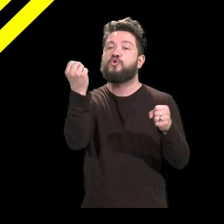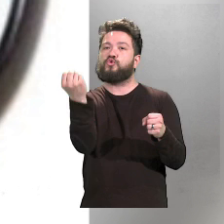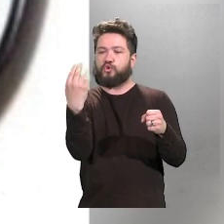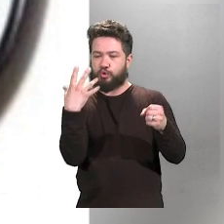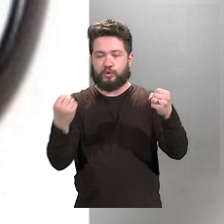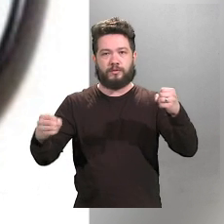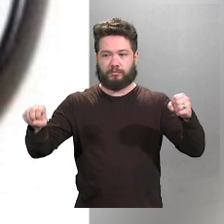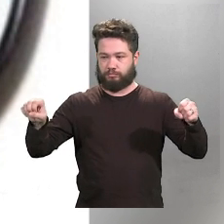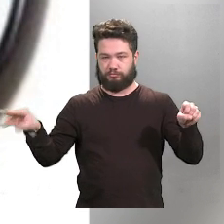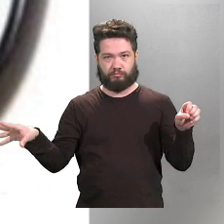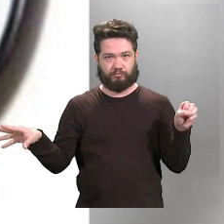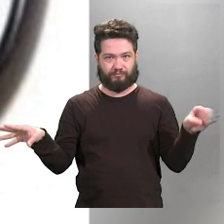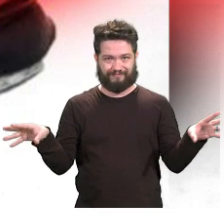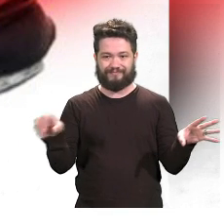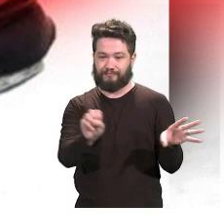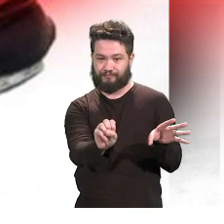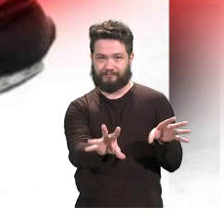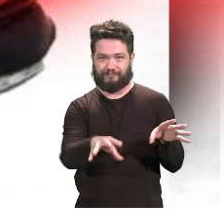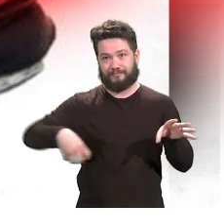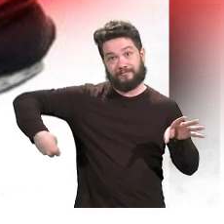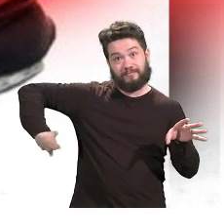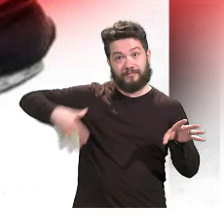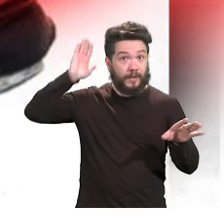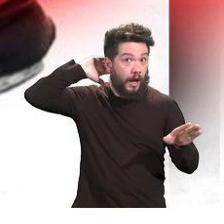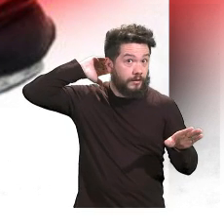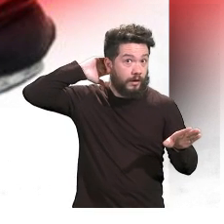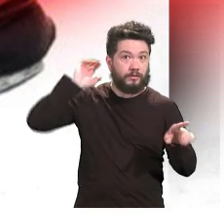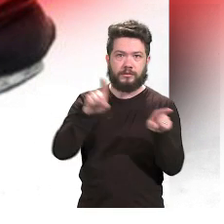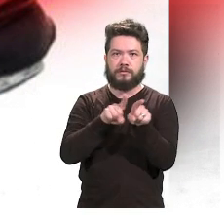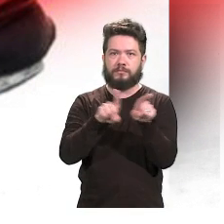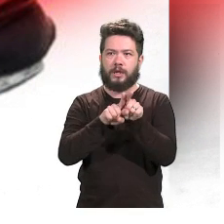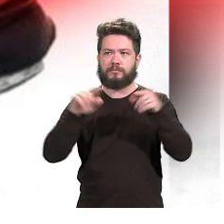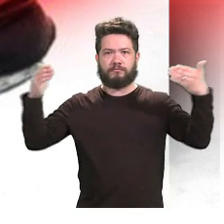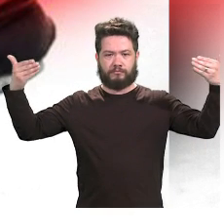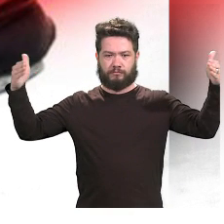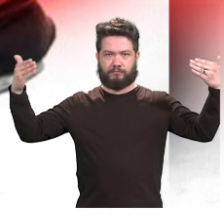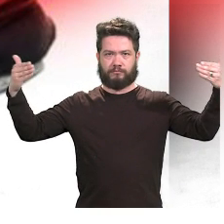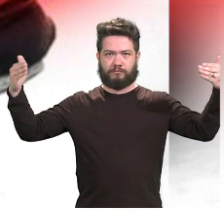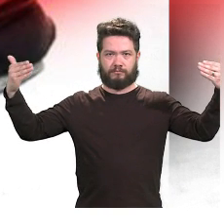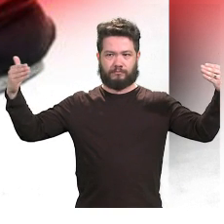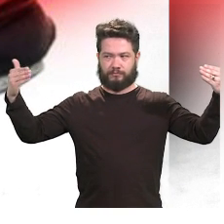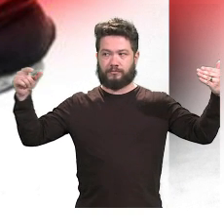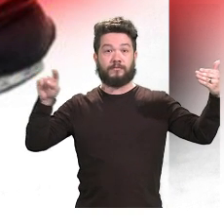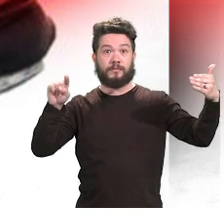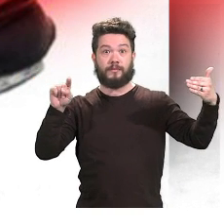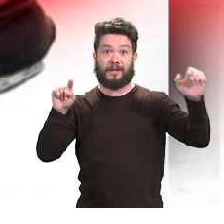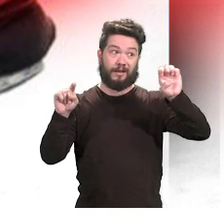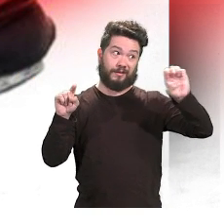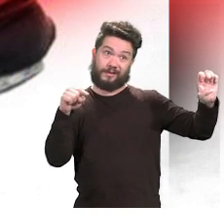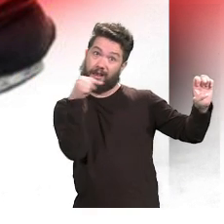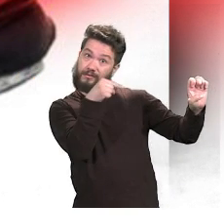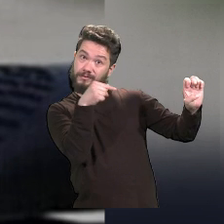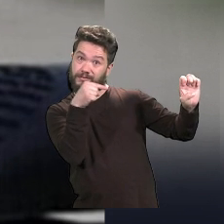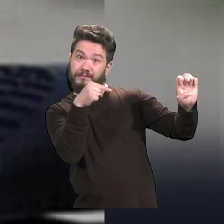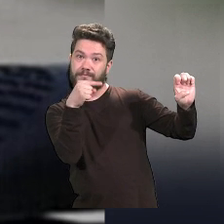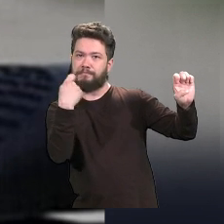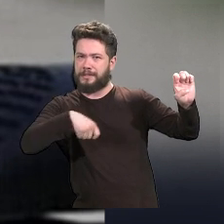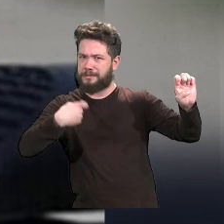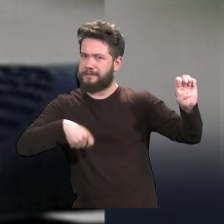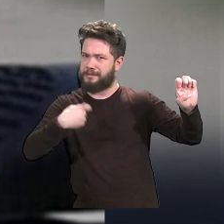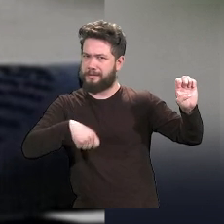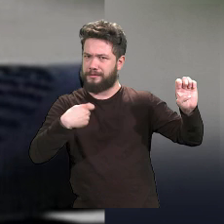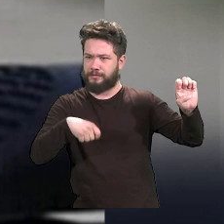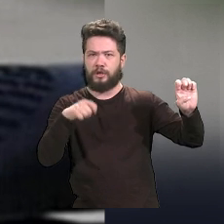de campainha, sinalização noturna, frente trás, lateral e pedal, e